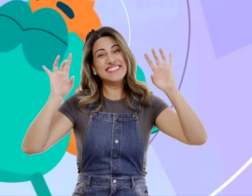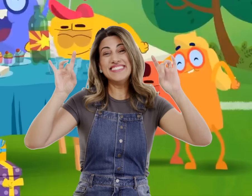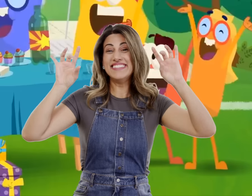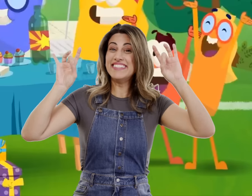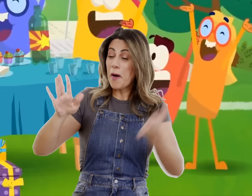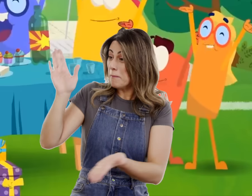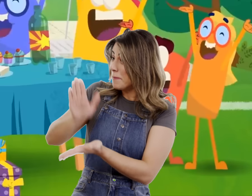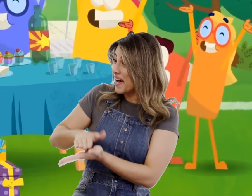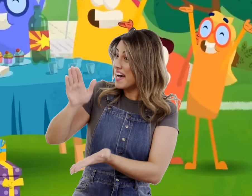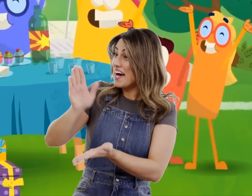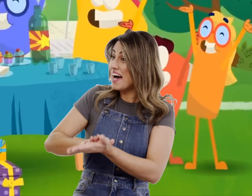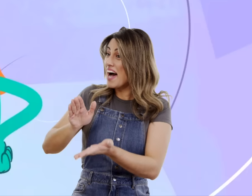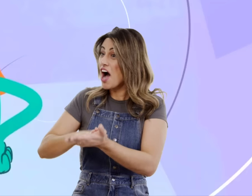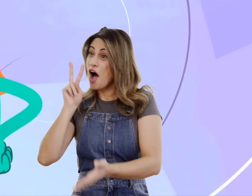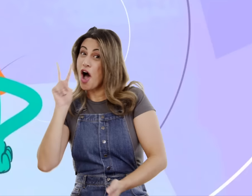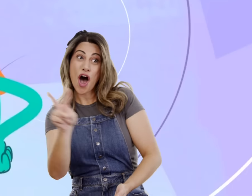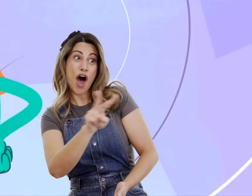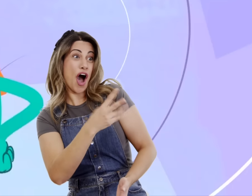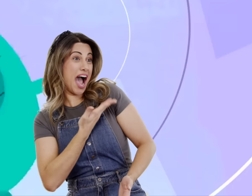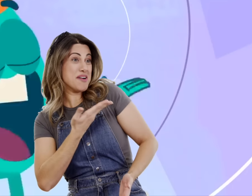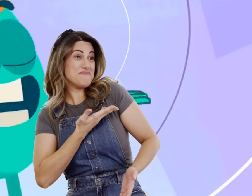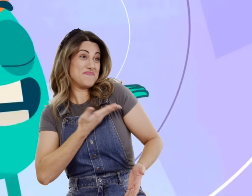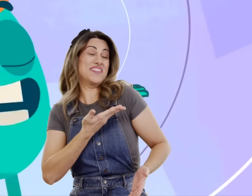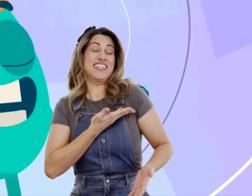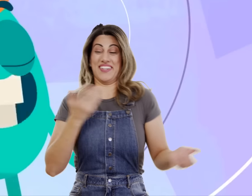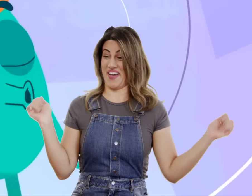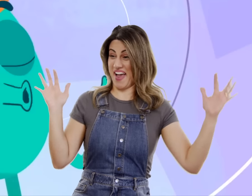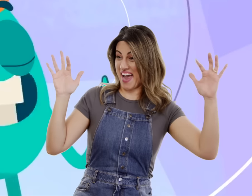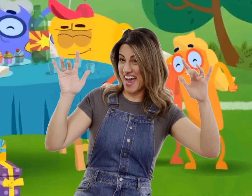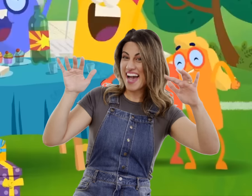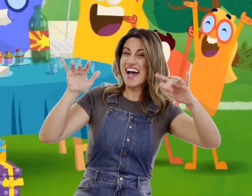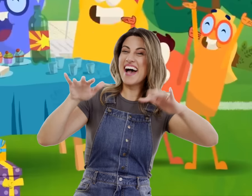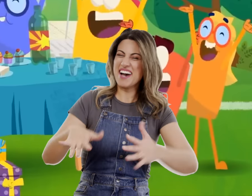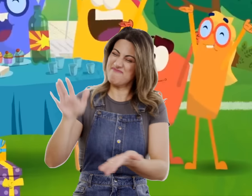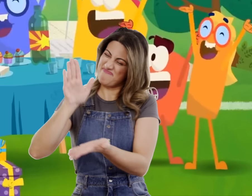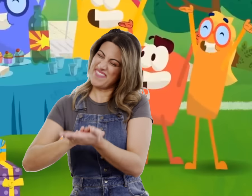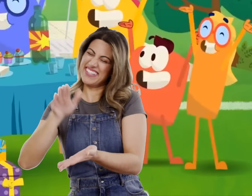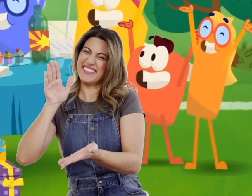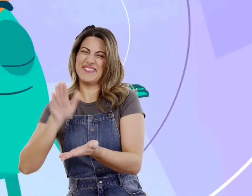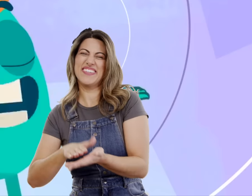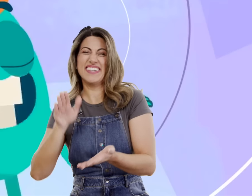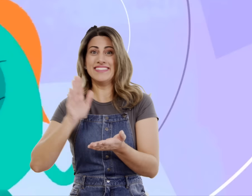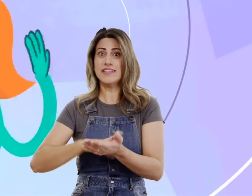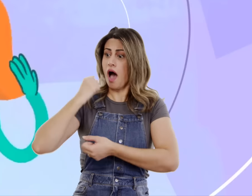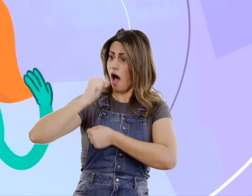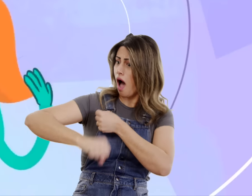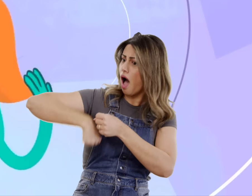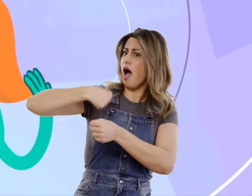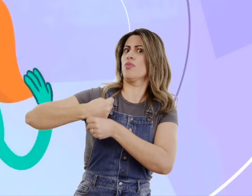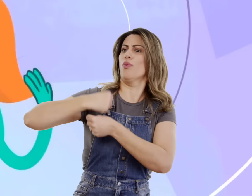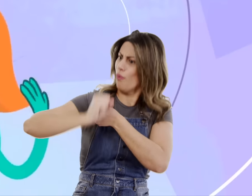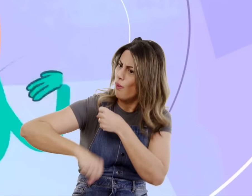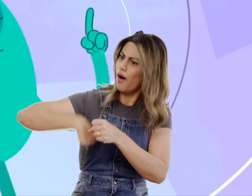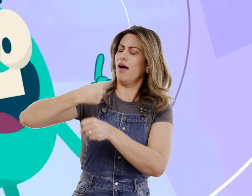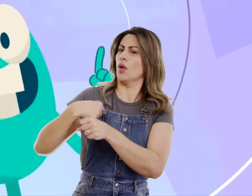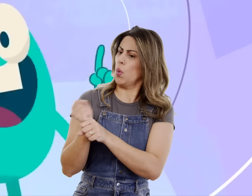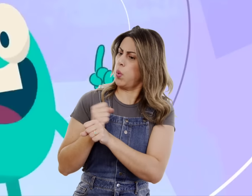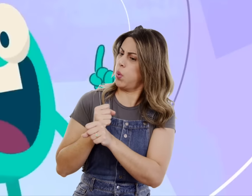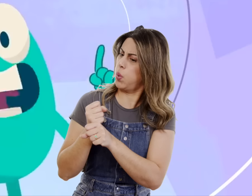especial. Parabéns, vejo todos os amigos. Parabéns, mais um ano se